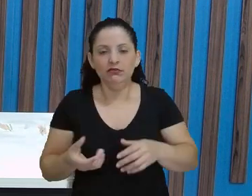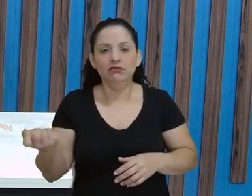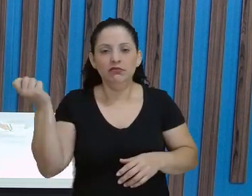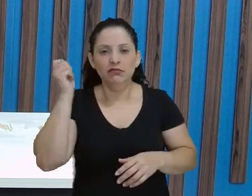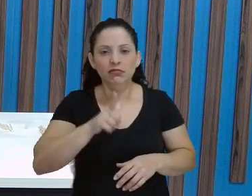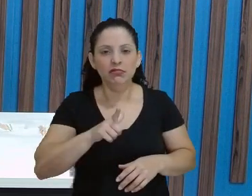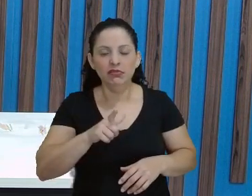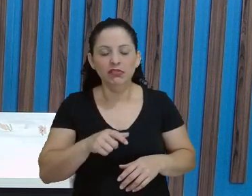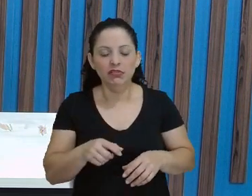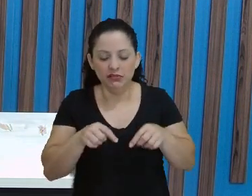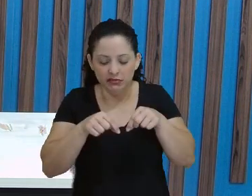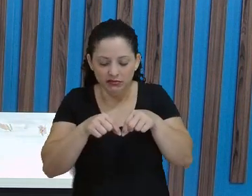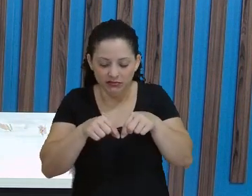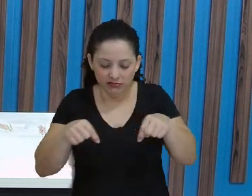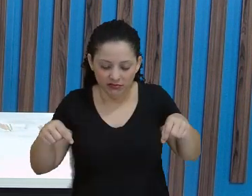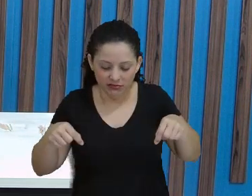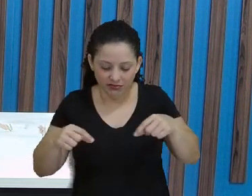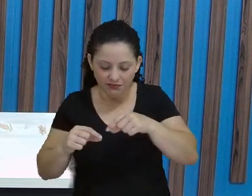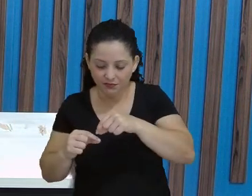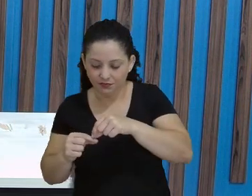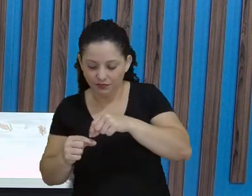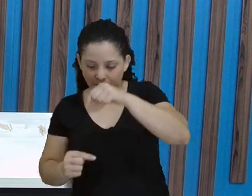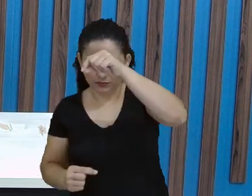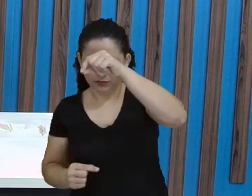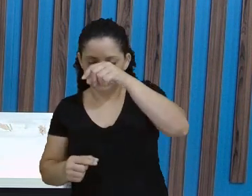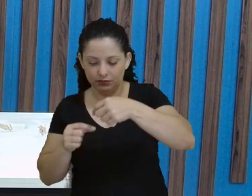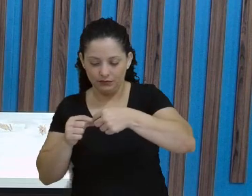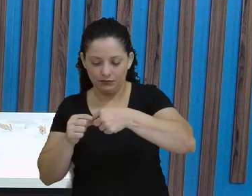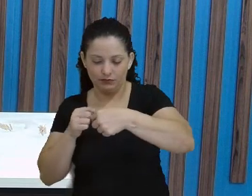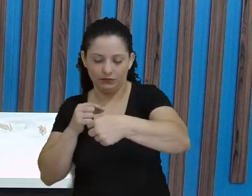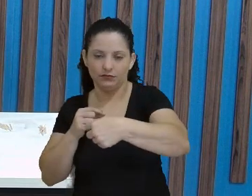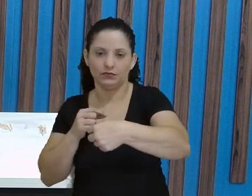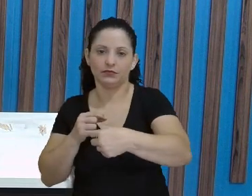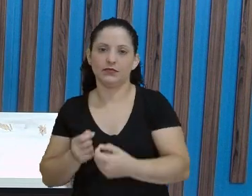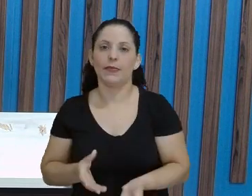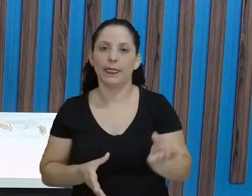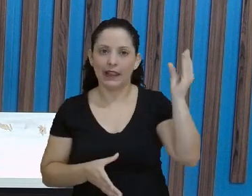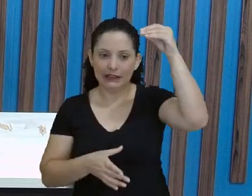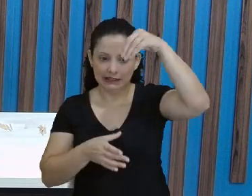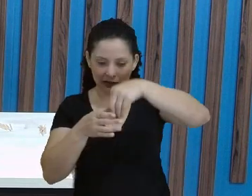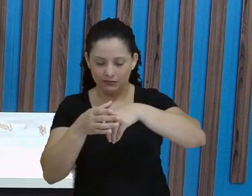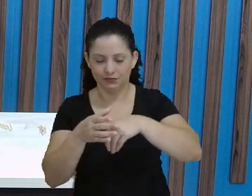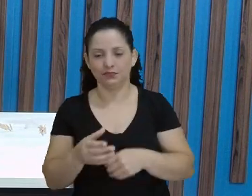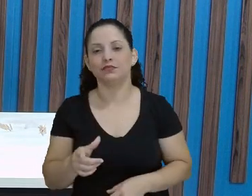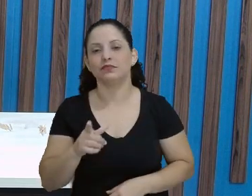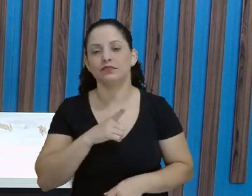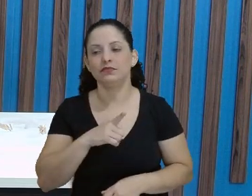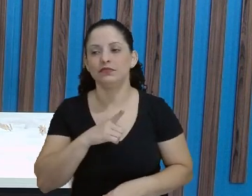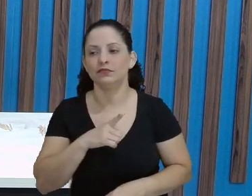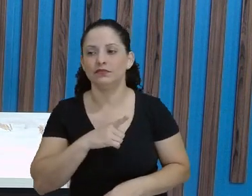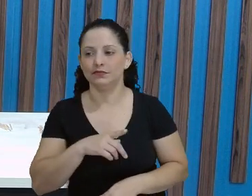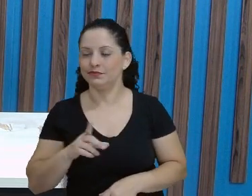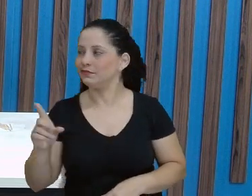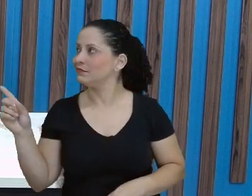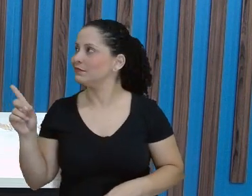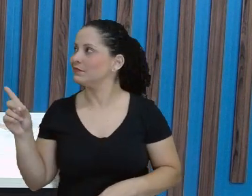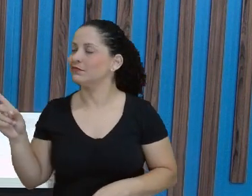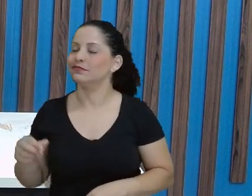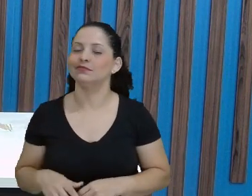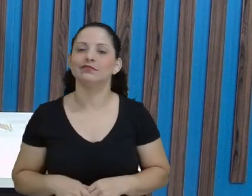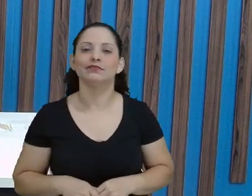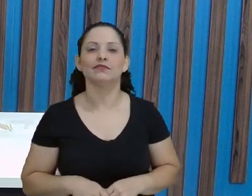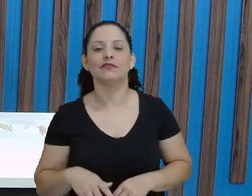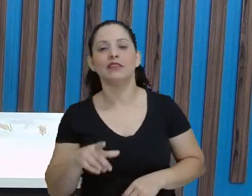medir o quanto de volume que pode comportar essa figura. Então, eu tenho aqui, a representação de